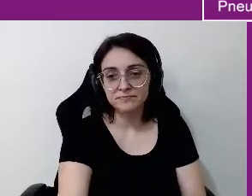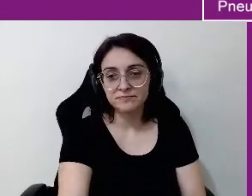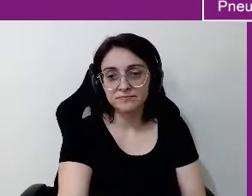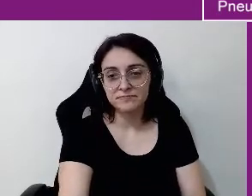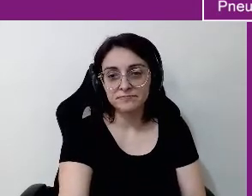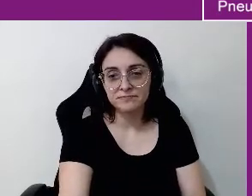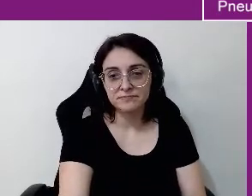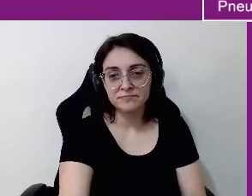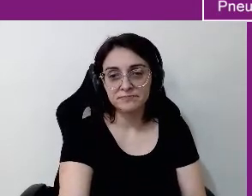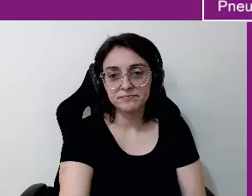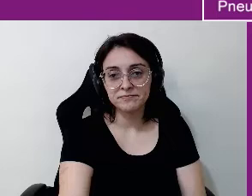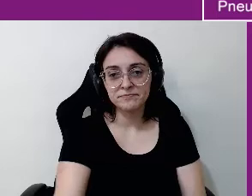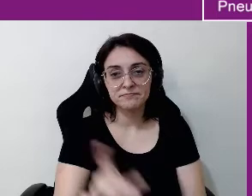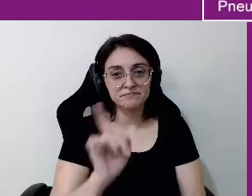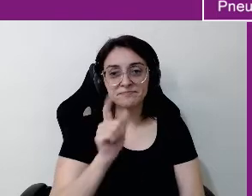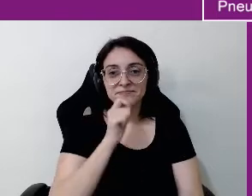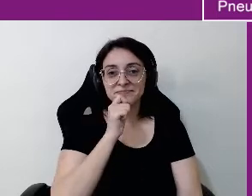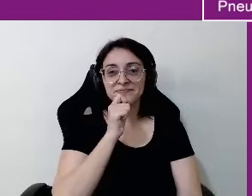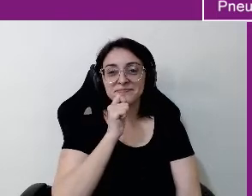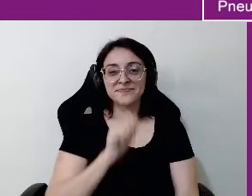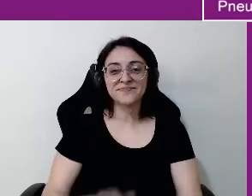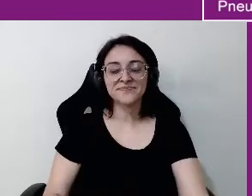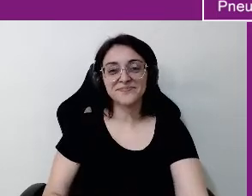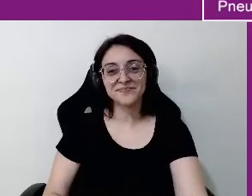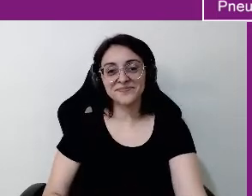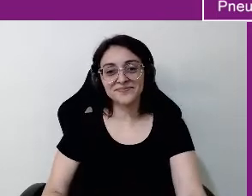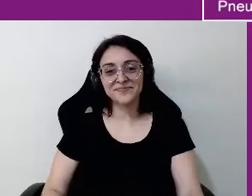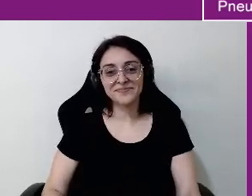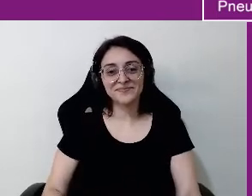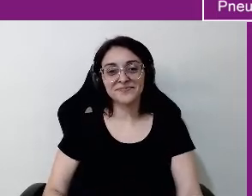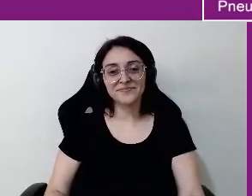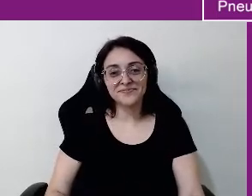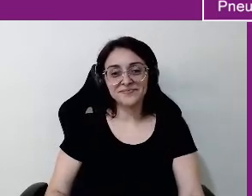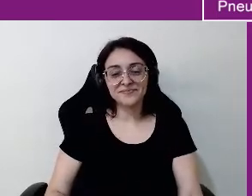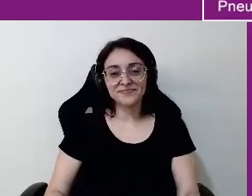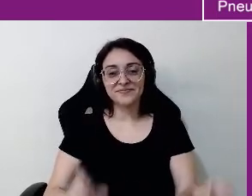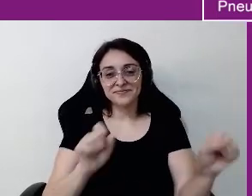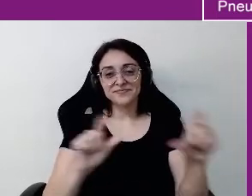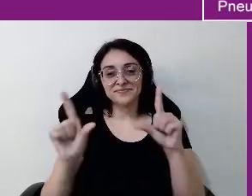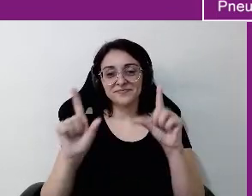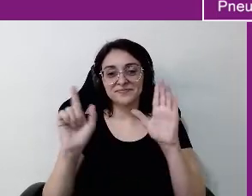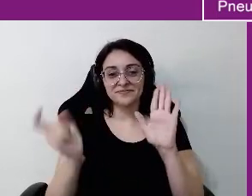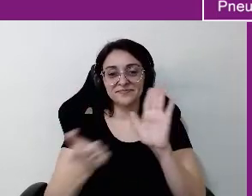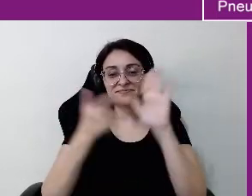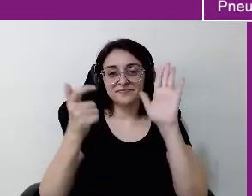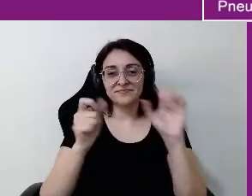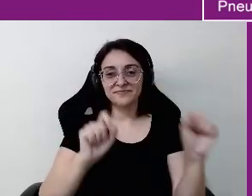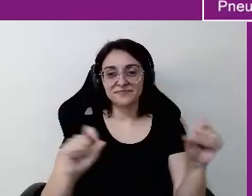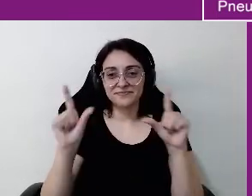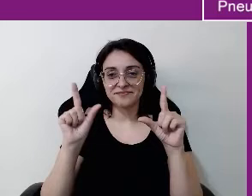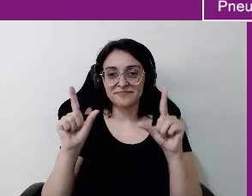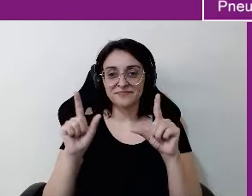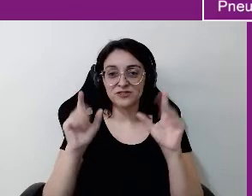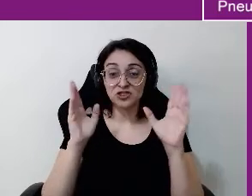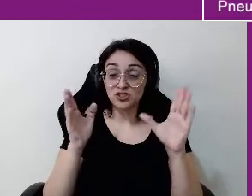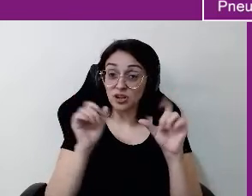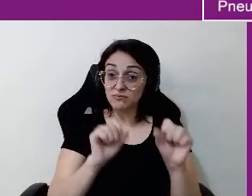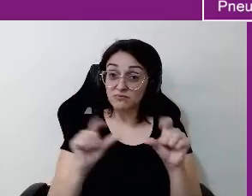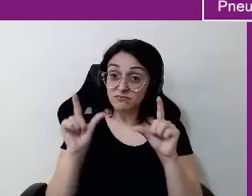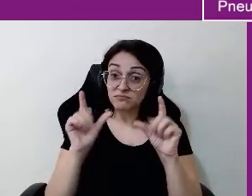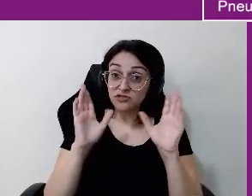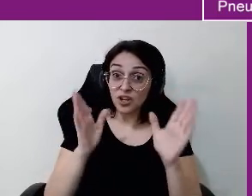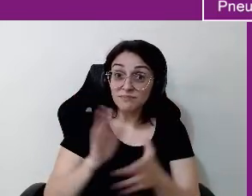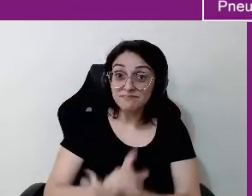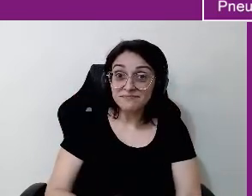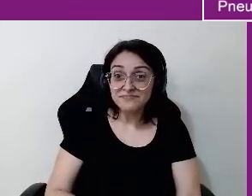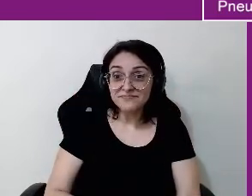Ixi, não? Ainda não. Entra no share screen aqui embaixo. Não, eu já entrei,